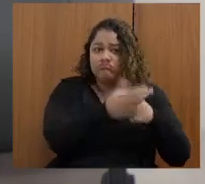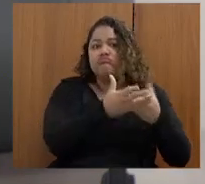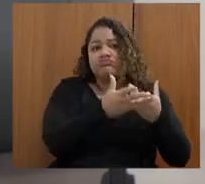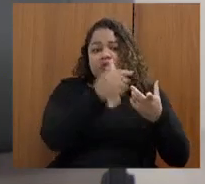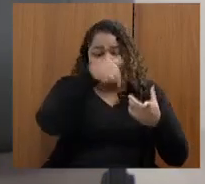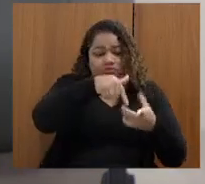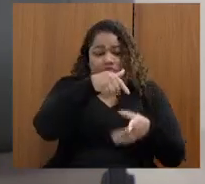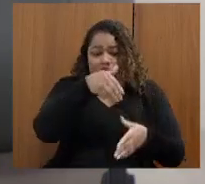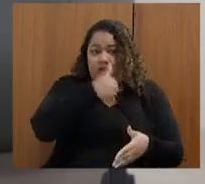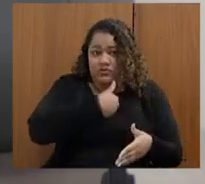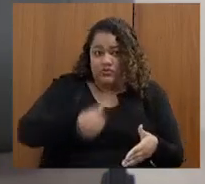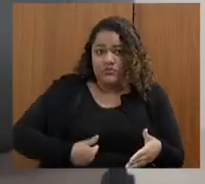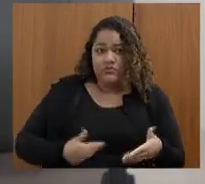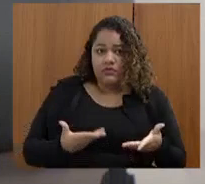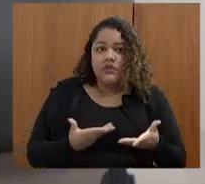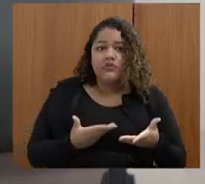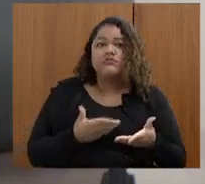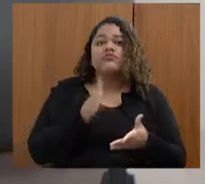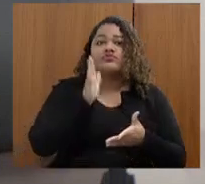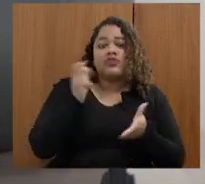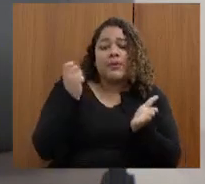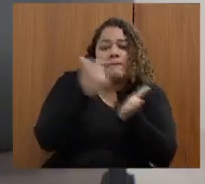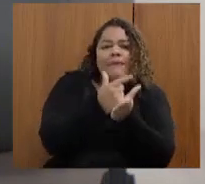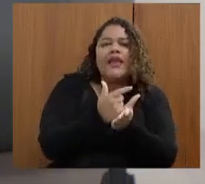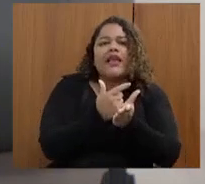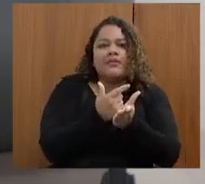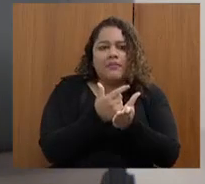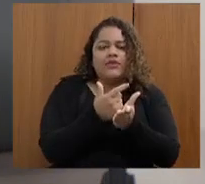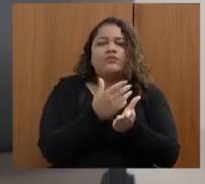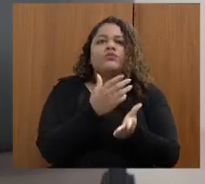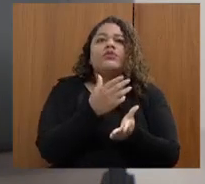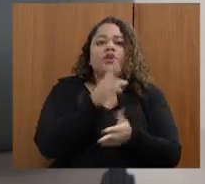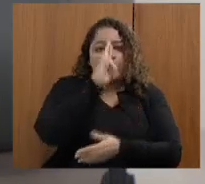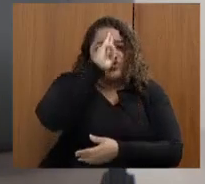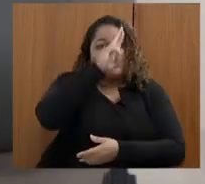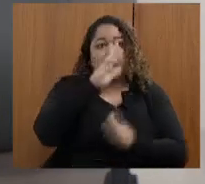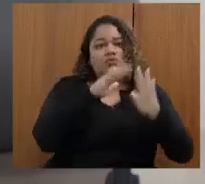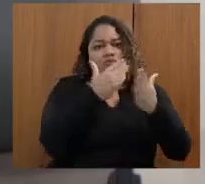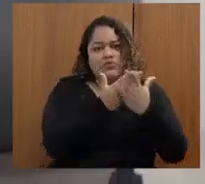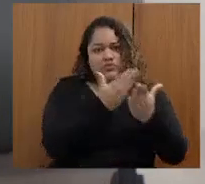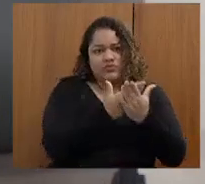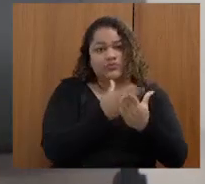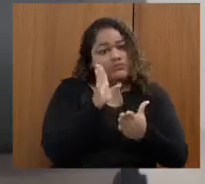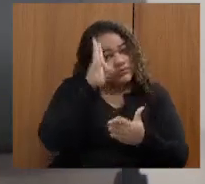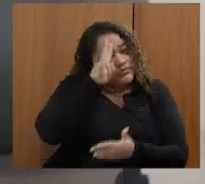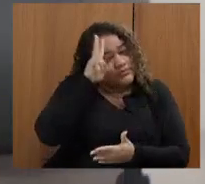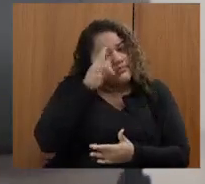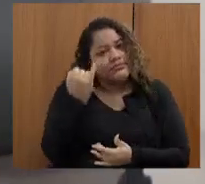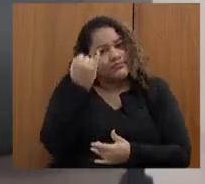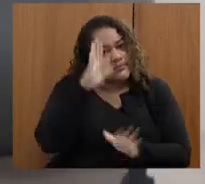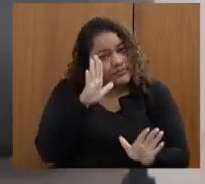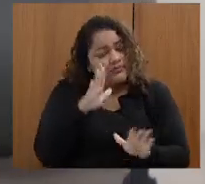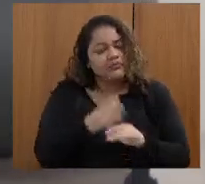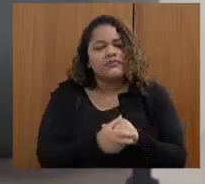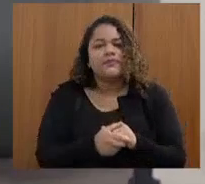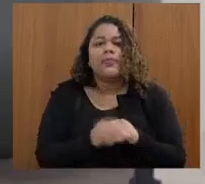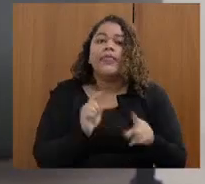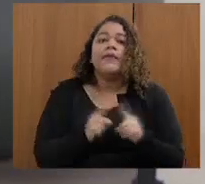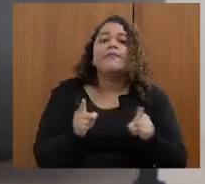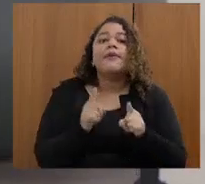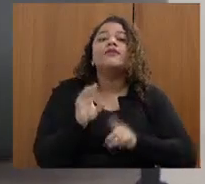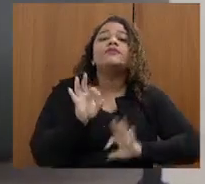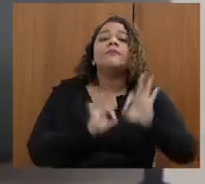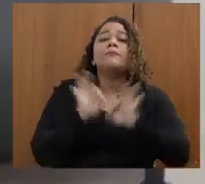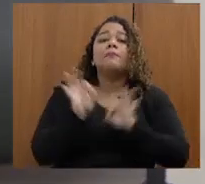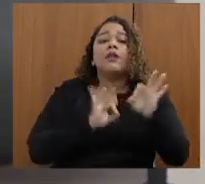pagamento da certificação aos diretores de escola importante fazer essa lembrança também mas o plano é do governo